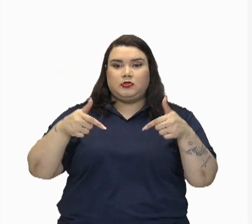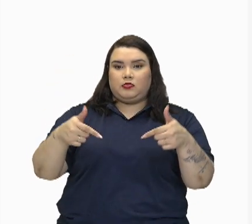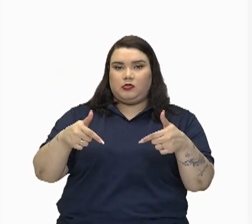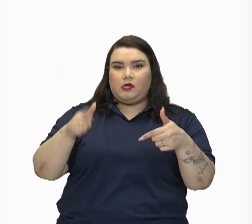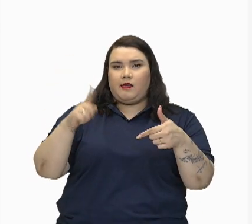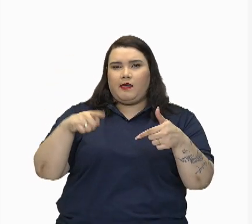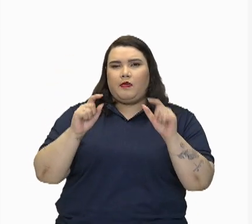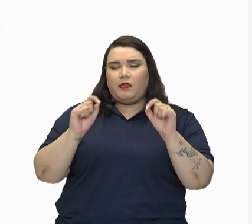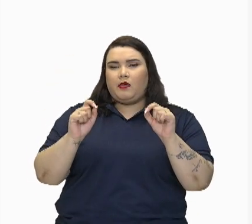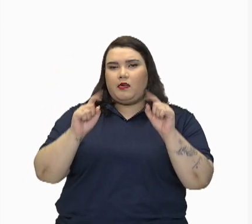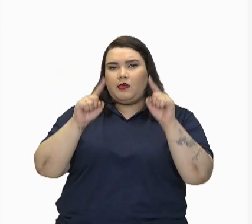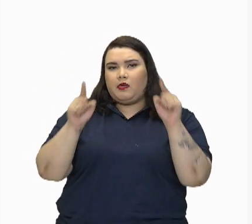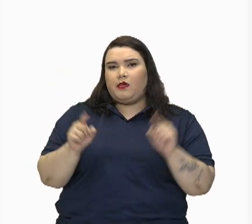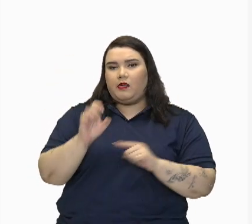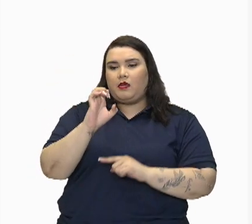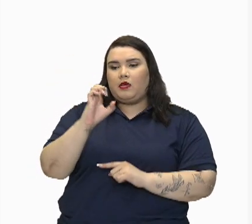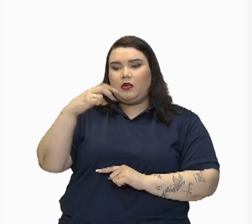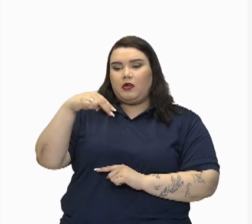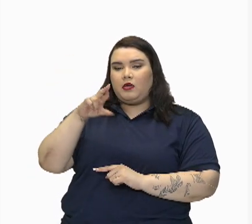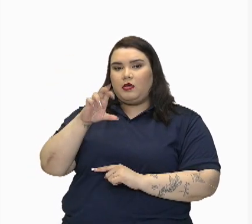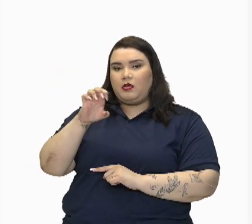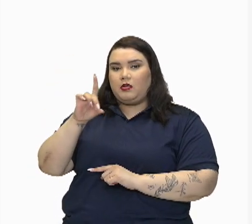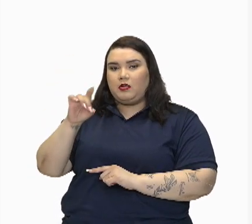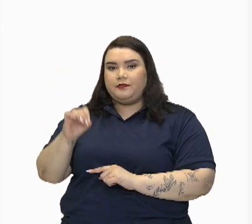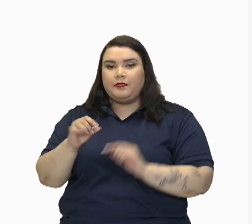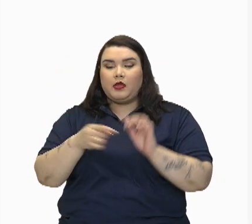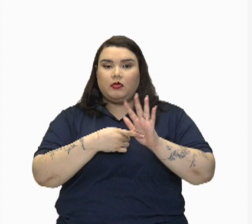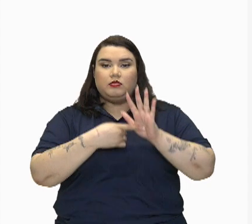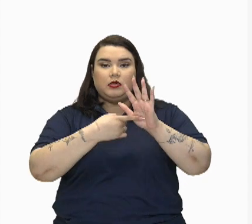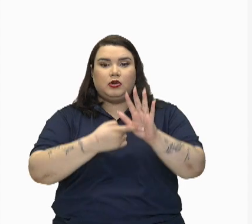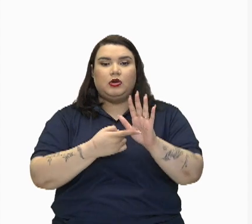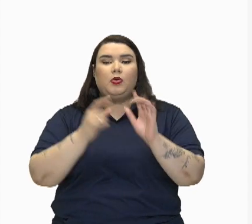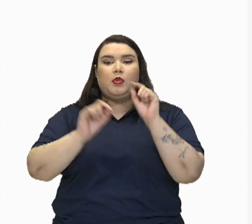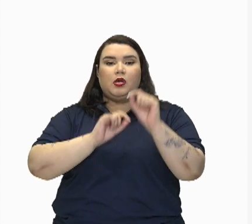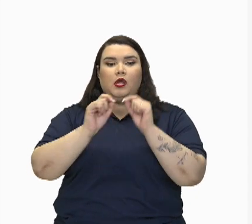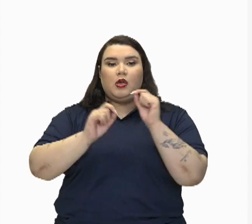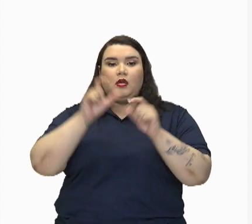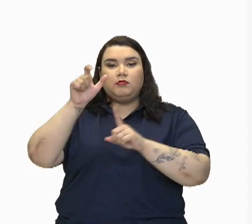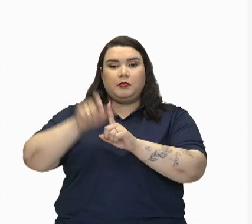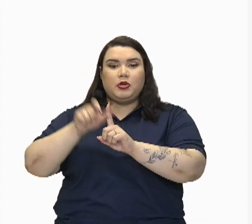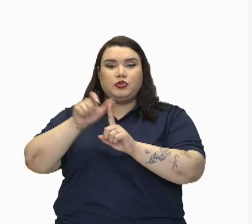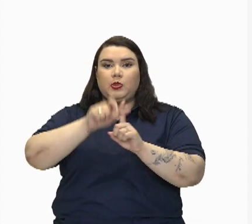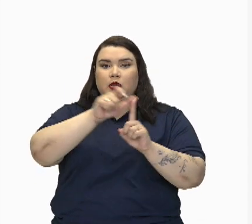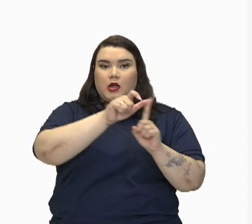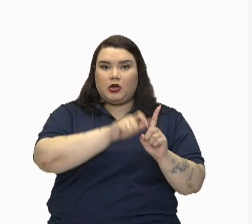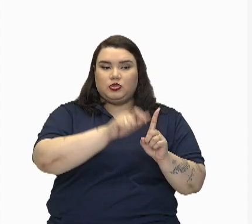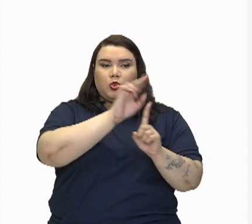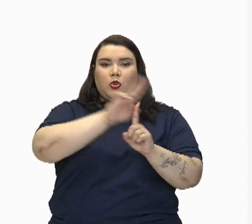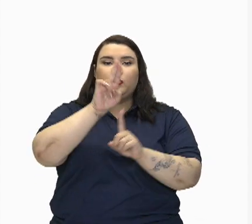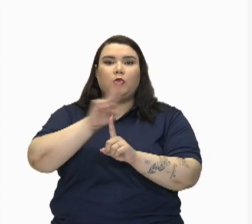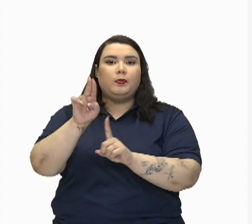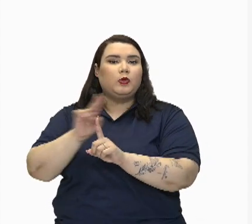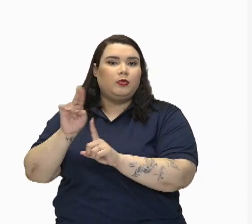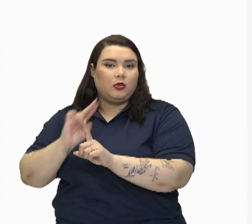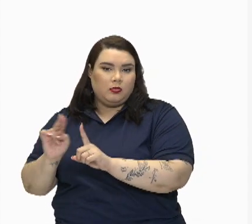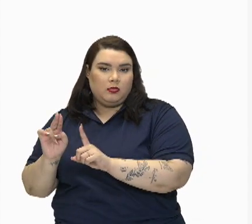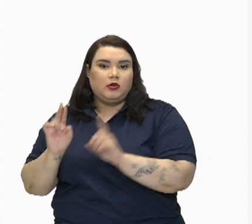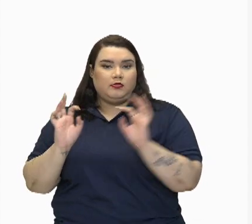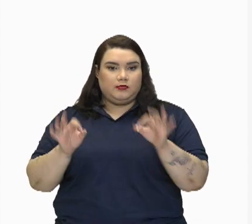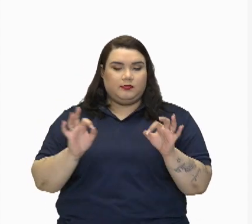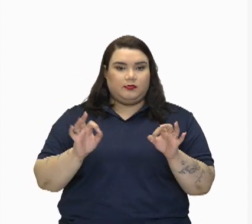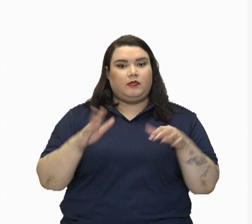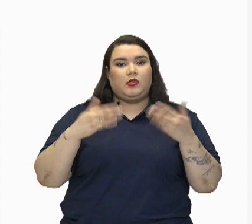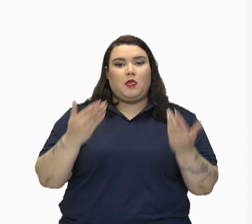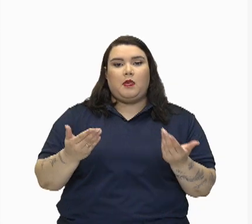o enredo, na apresentação e identificação dos agentes envolvidos na trama. Quem são